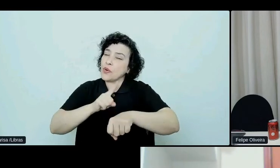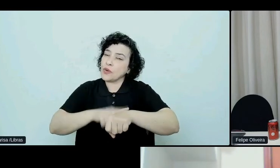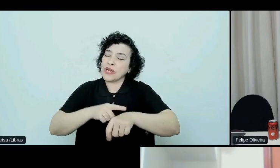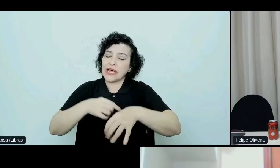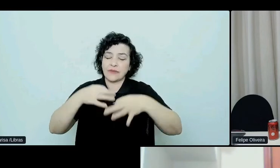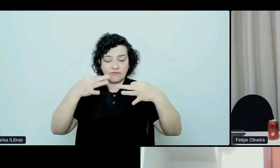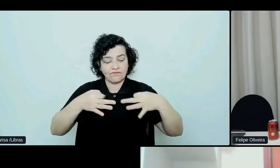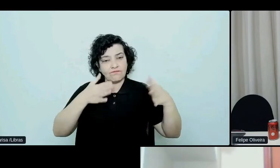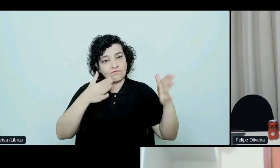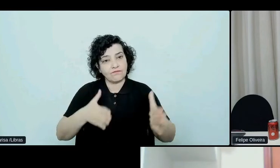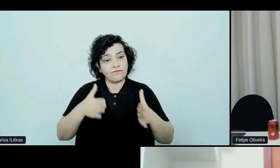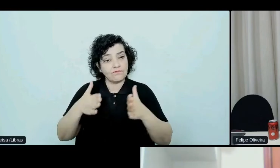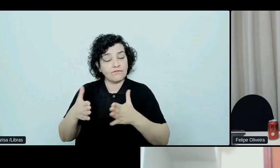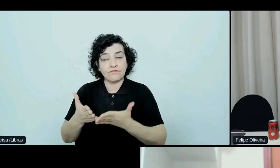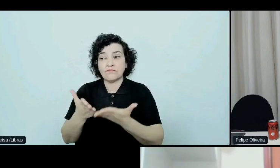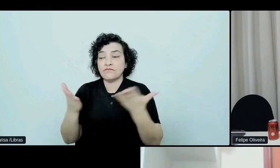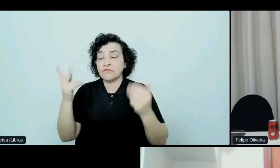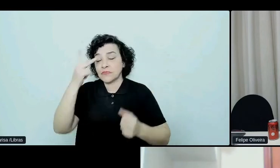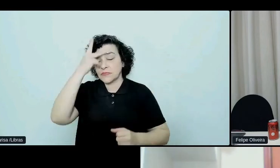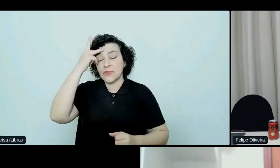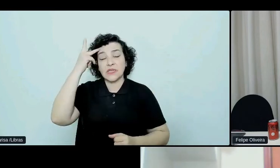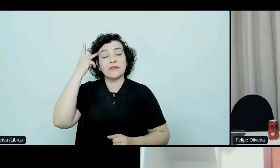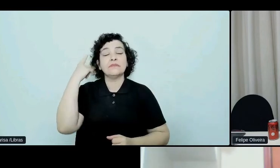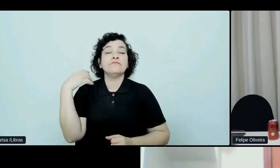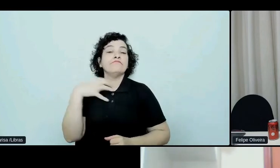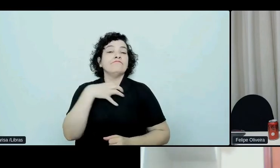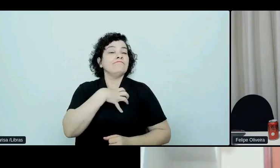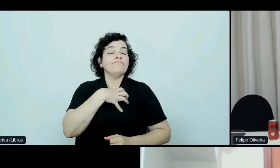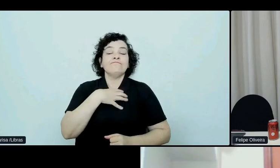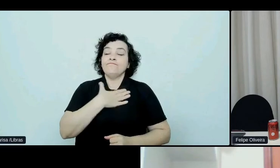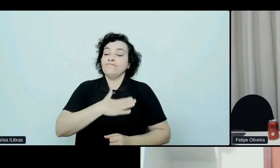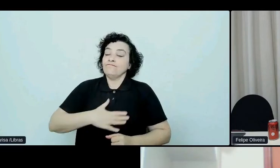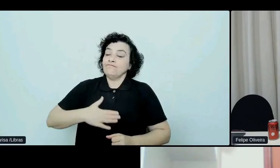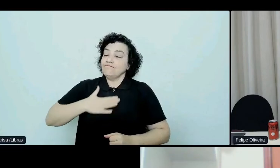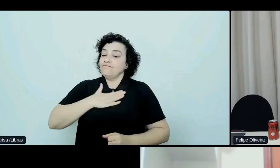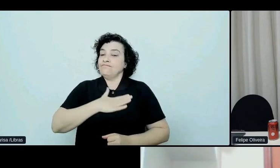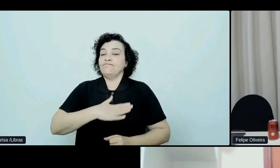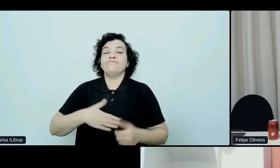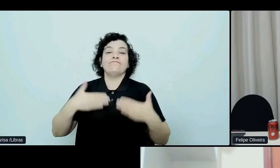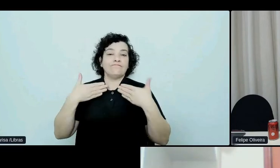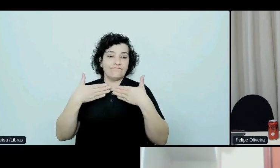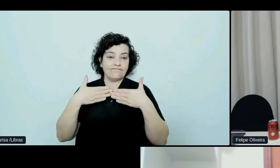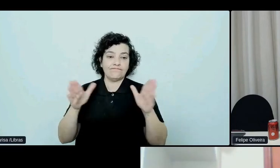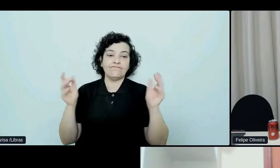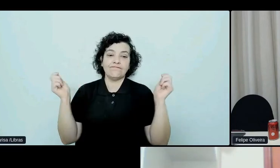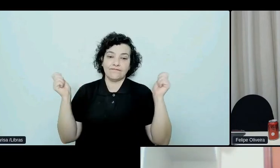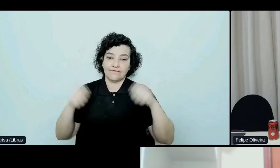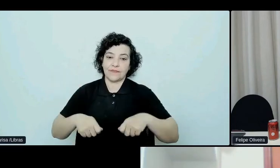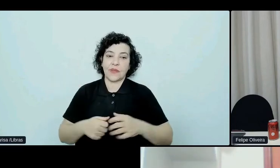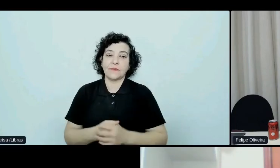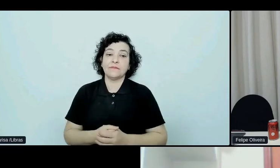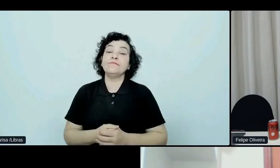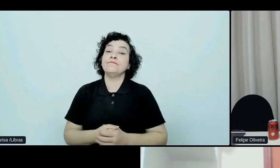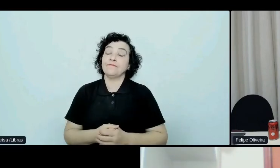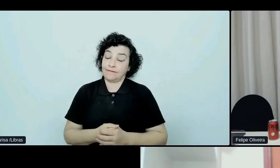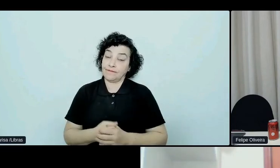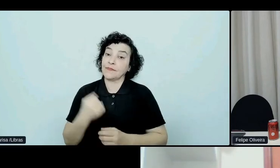inclusive, já sabendo que essa pessoa é autista, sabendo qual é o melhor local para fazer a própria